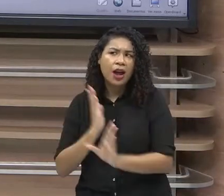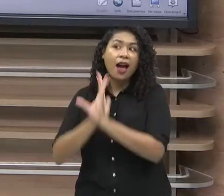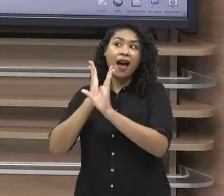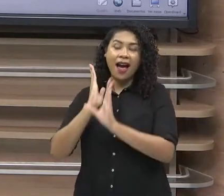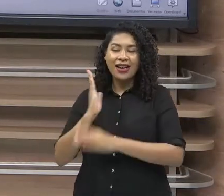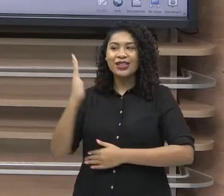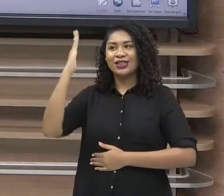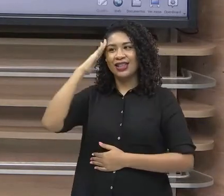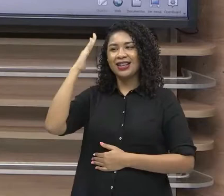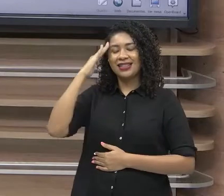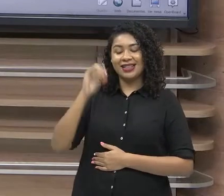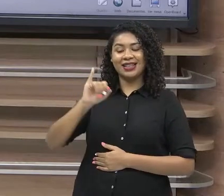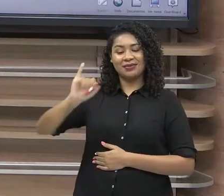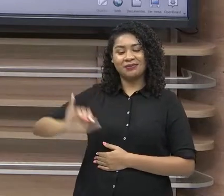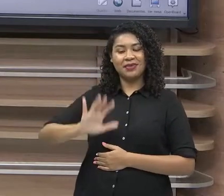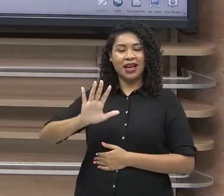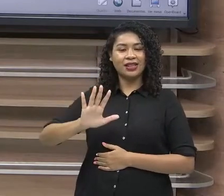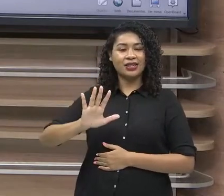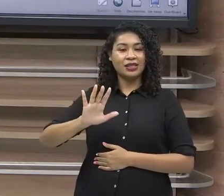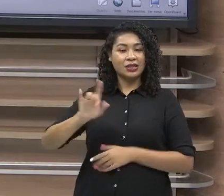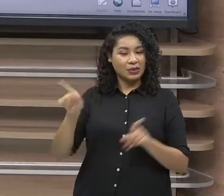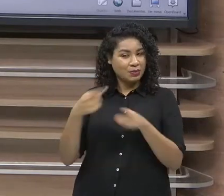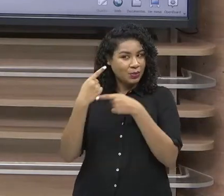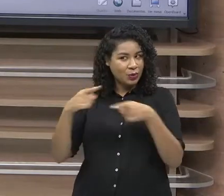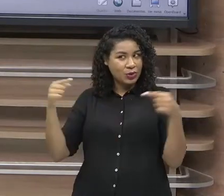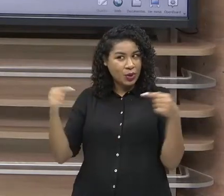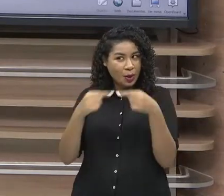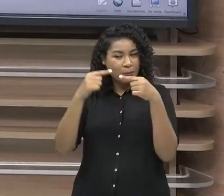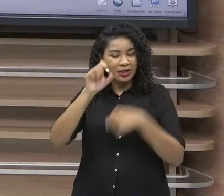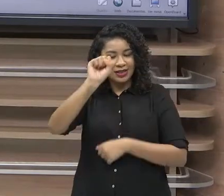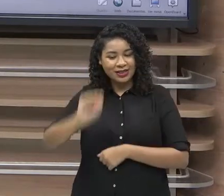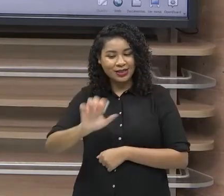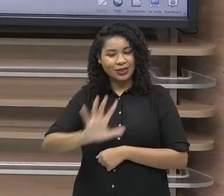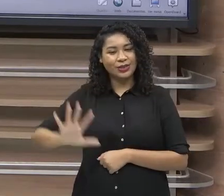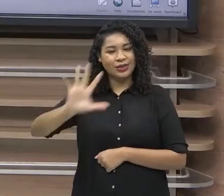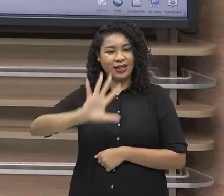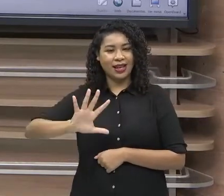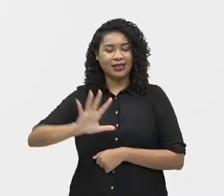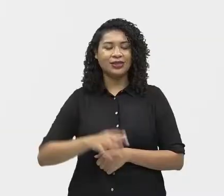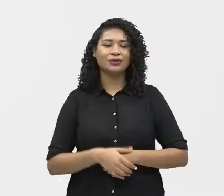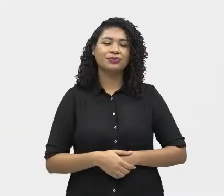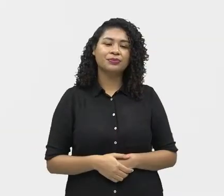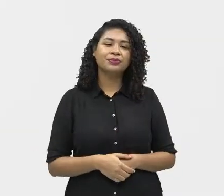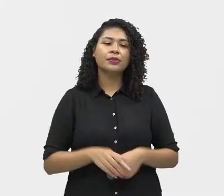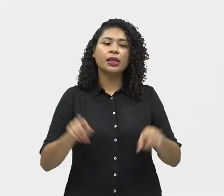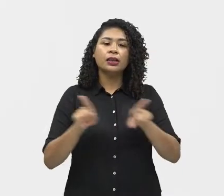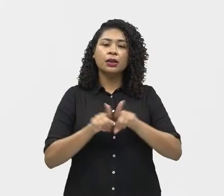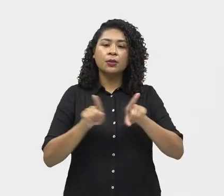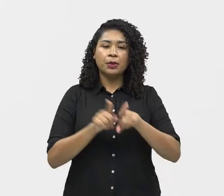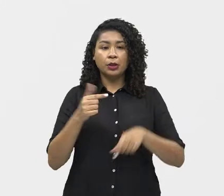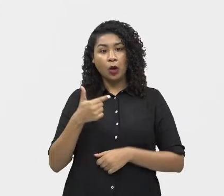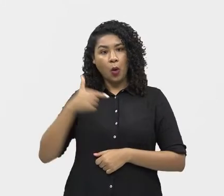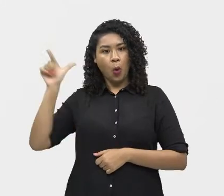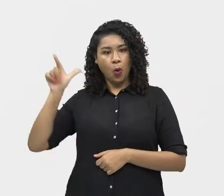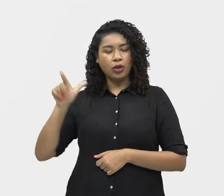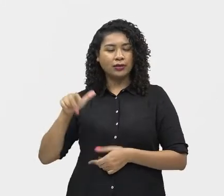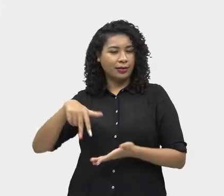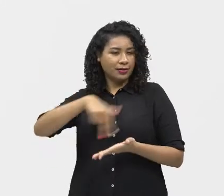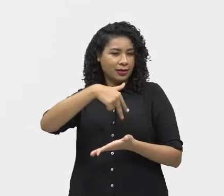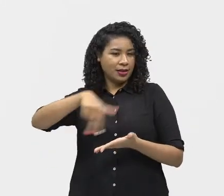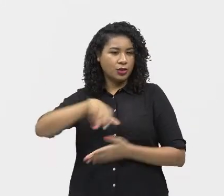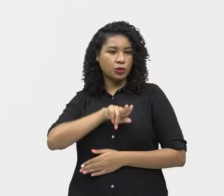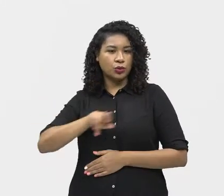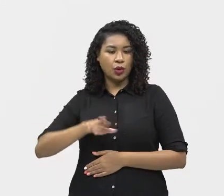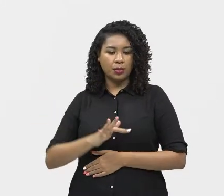identificar como a catira, que representa lá a região sudeste do país. Nós temos também uma outra dança que é o